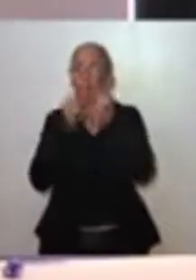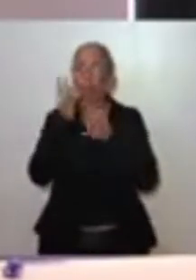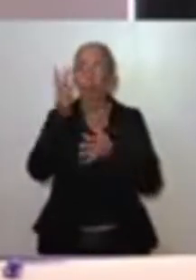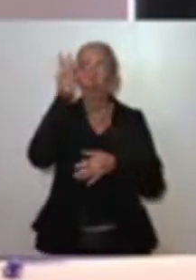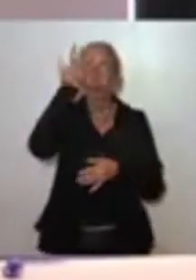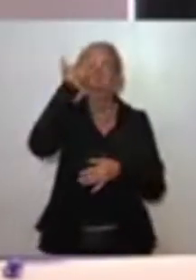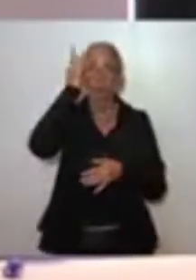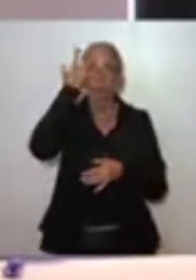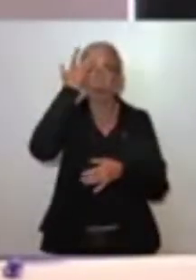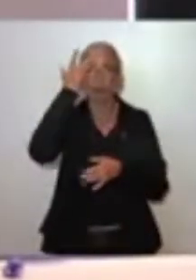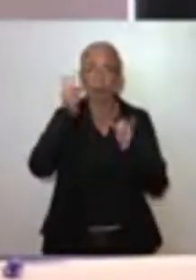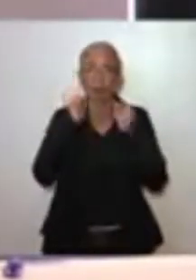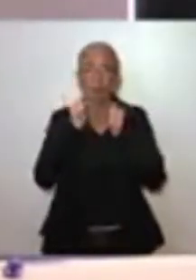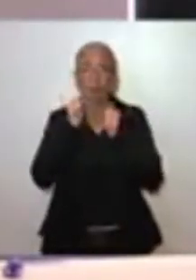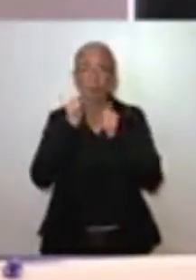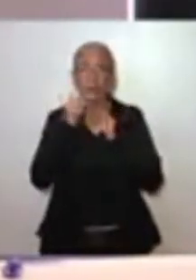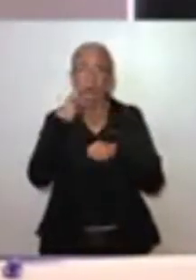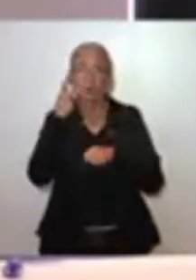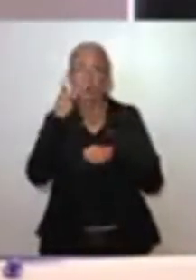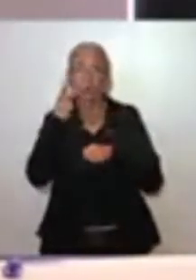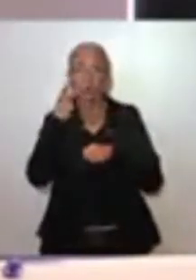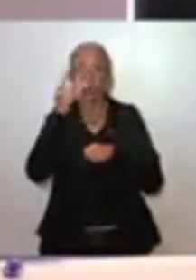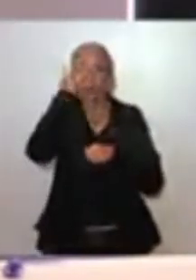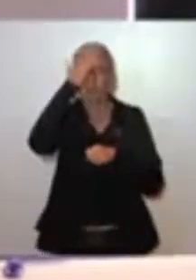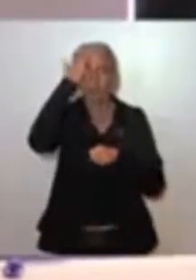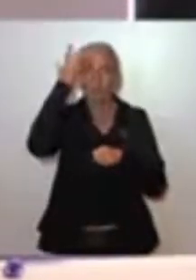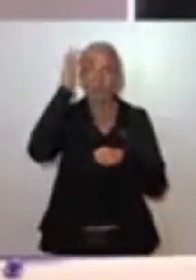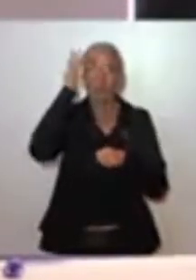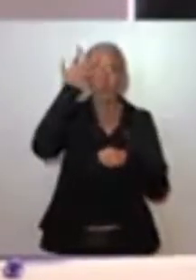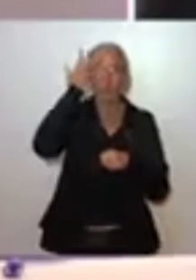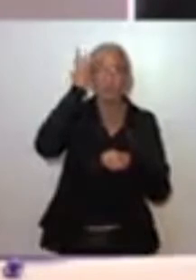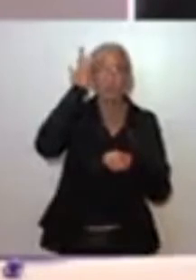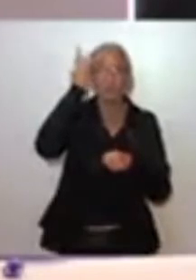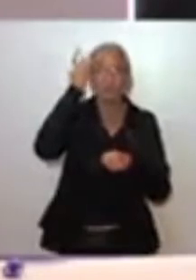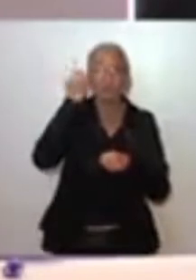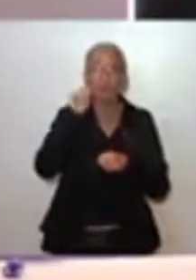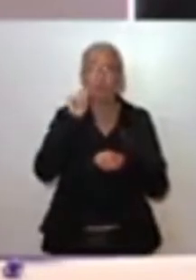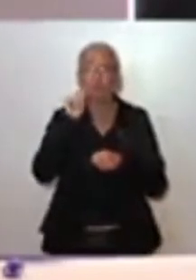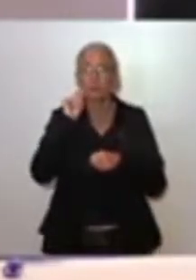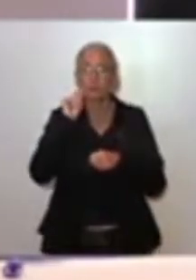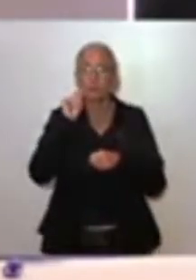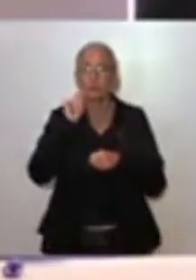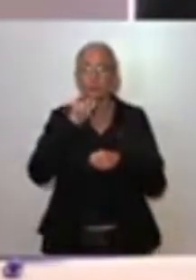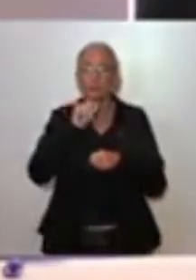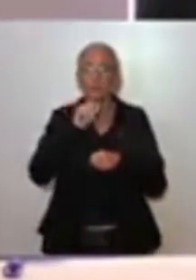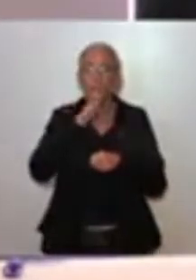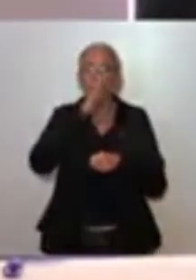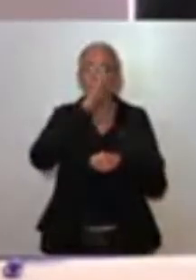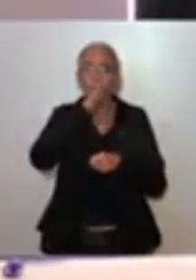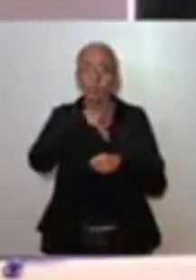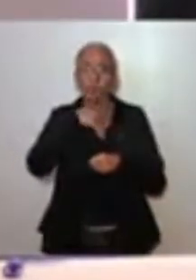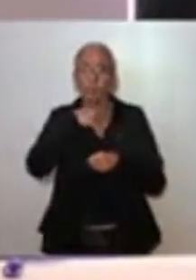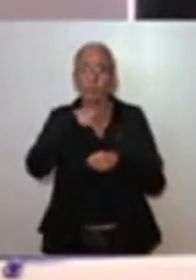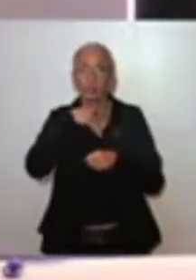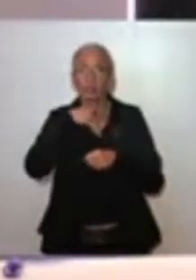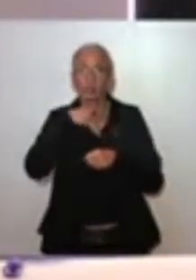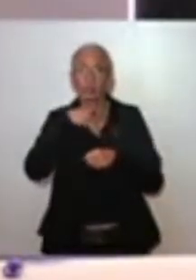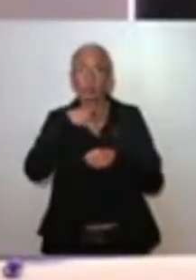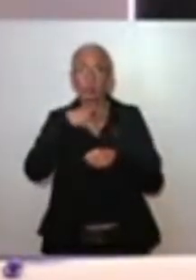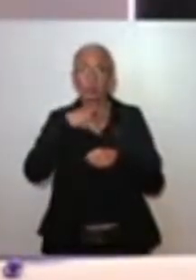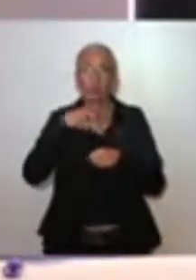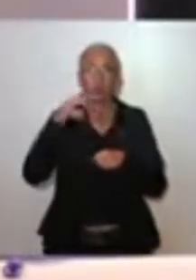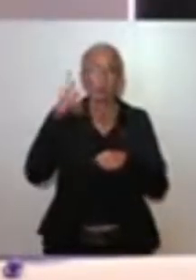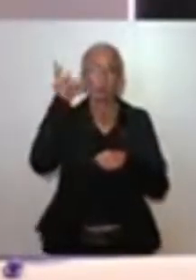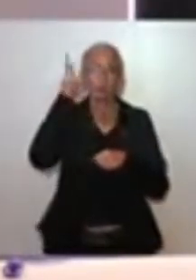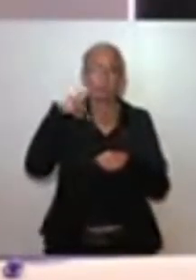alguém pode dizer por exemplo se achar isso que esse é essa é a pior composição do Supremo Tribunal Federal